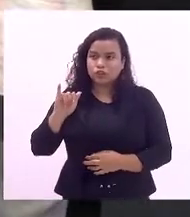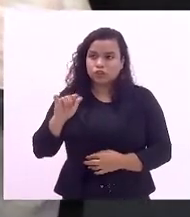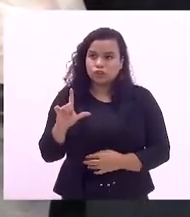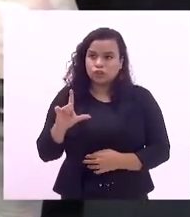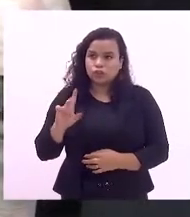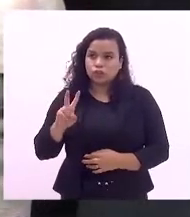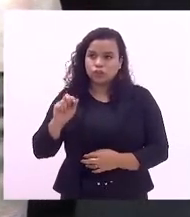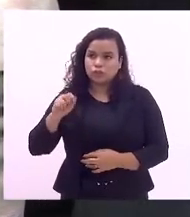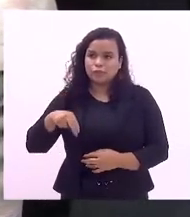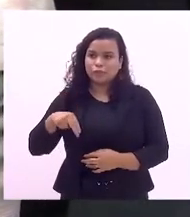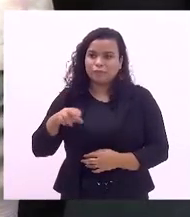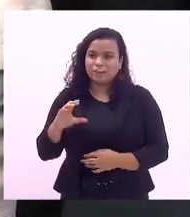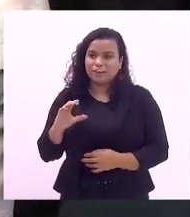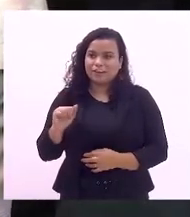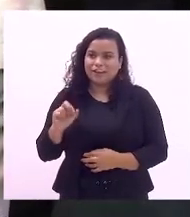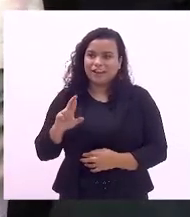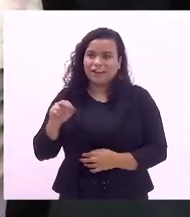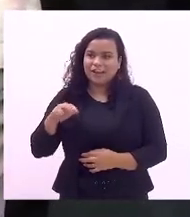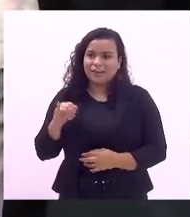Carneiro